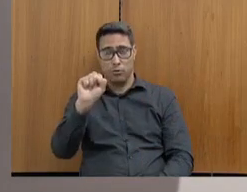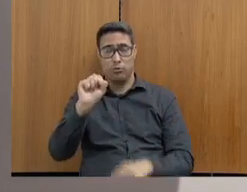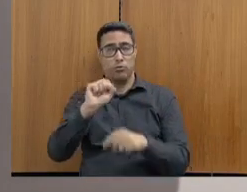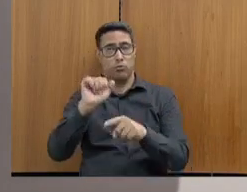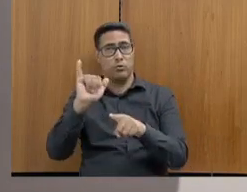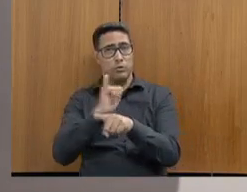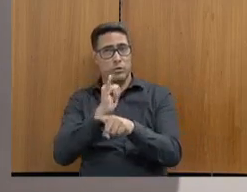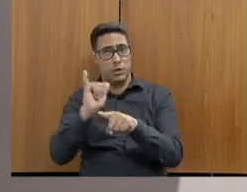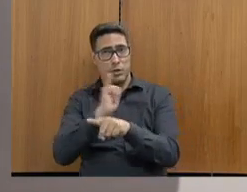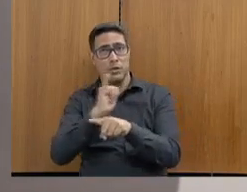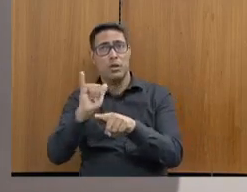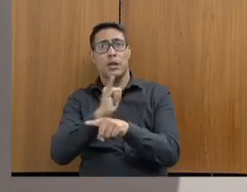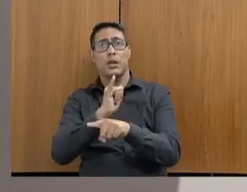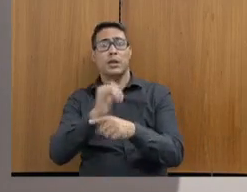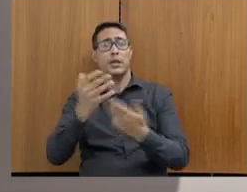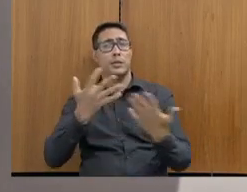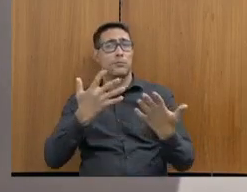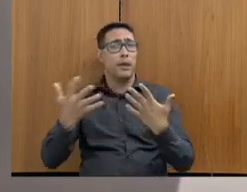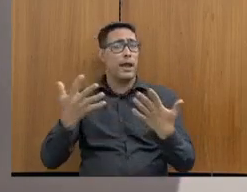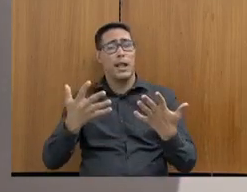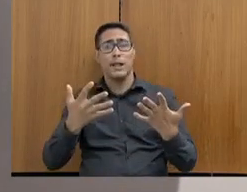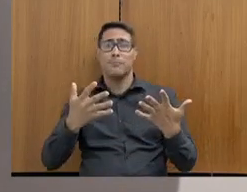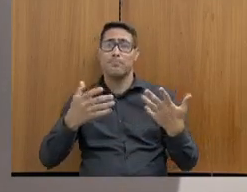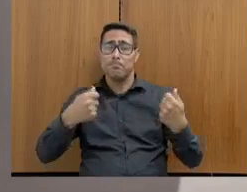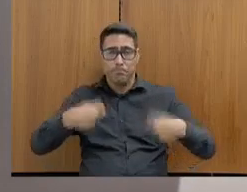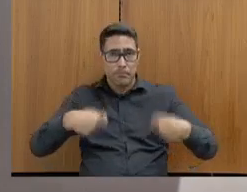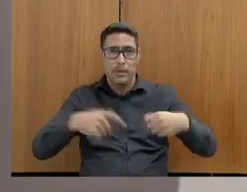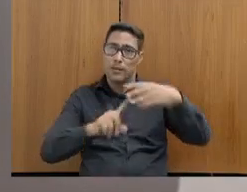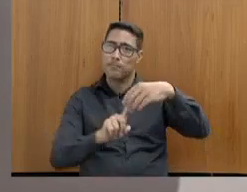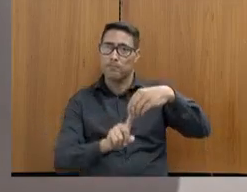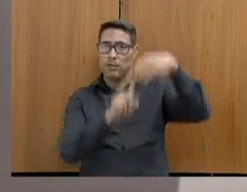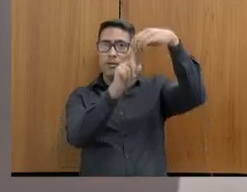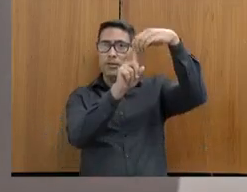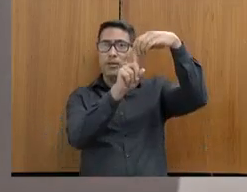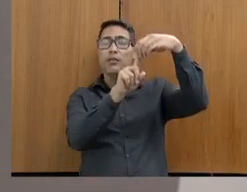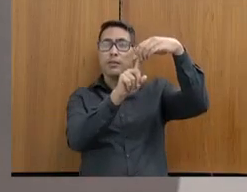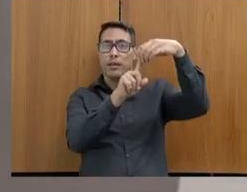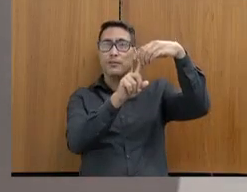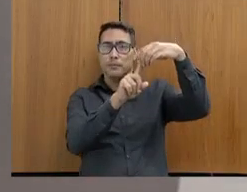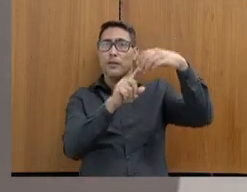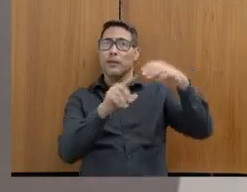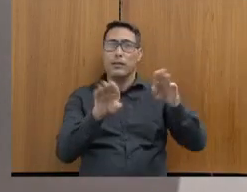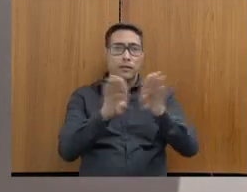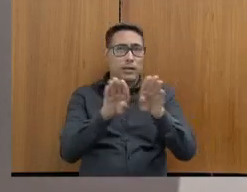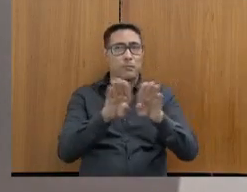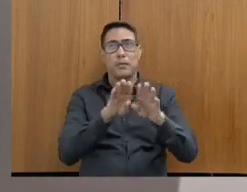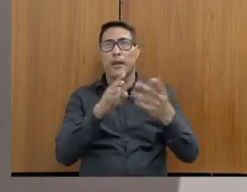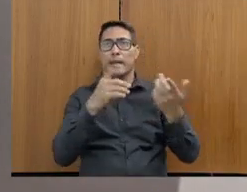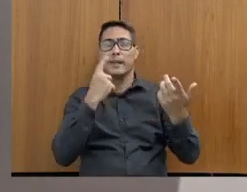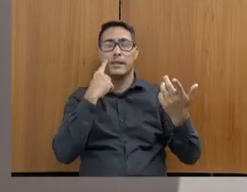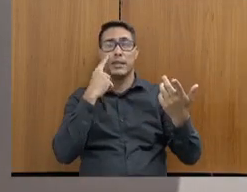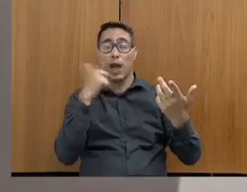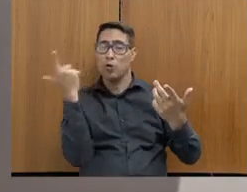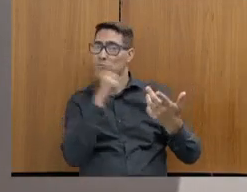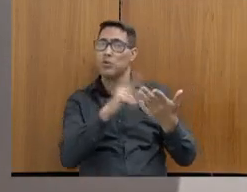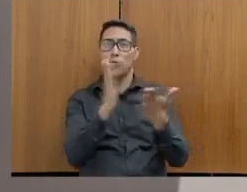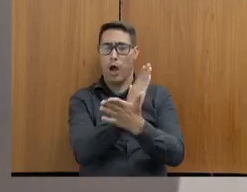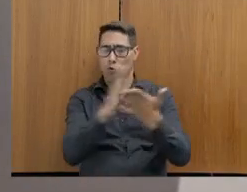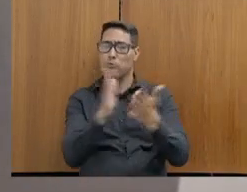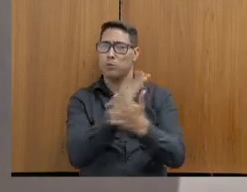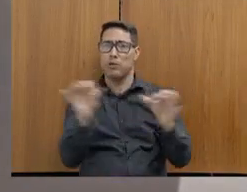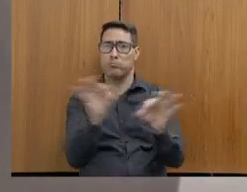ela pudesse priorizar né e mais do que isso dada aí a conclusão de várias delas que resultaram